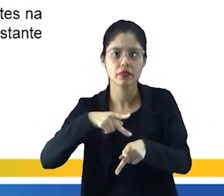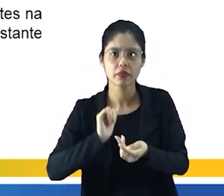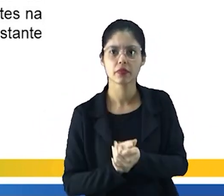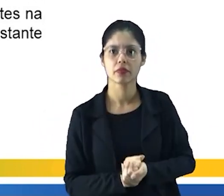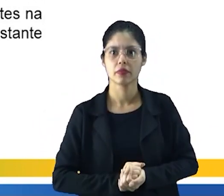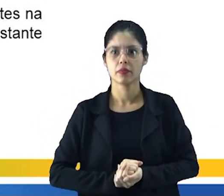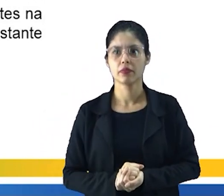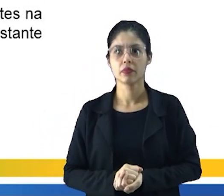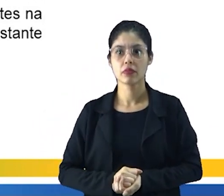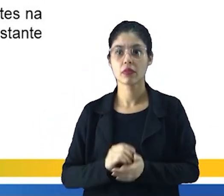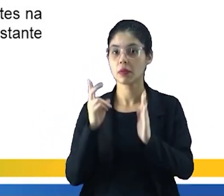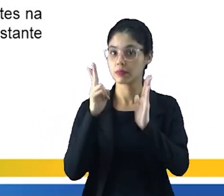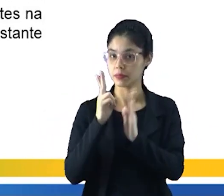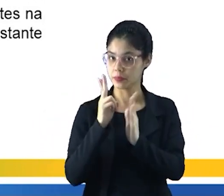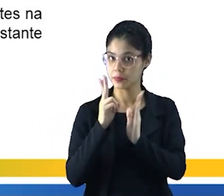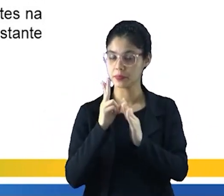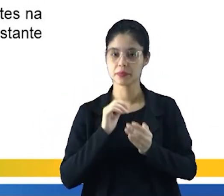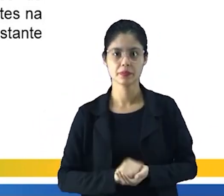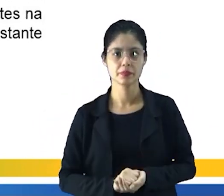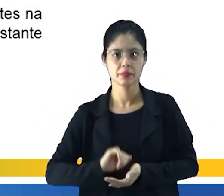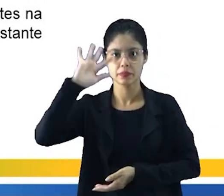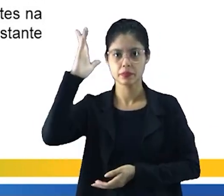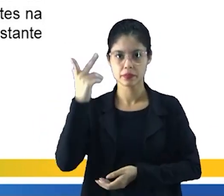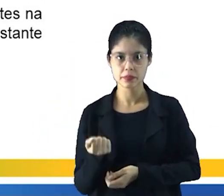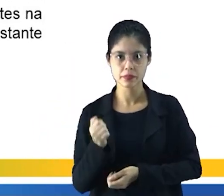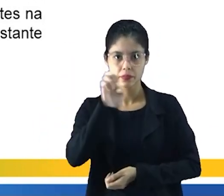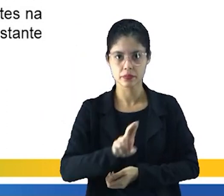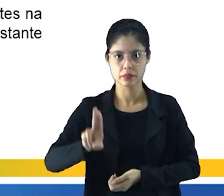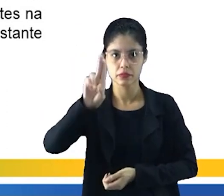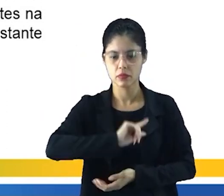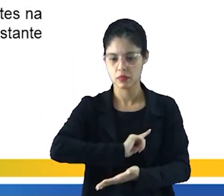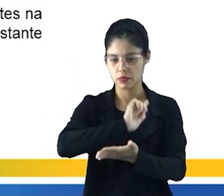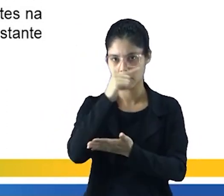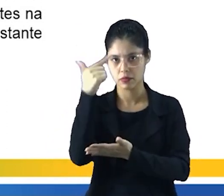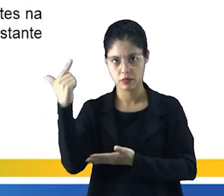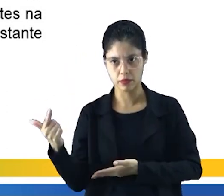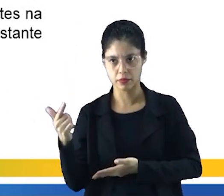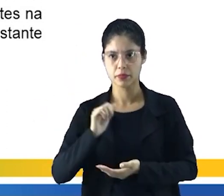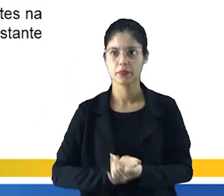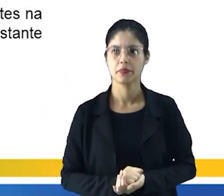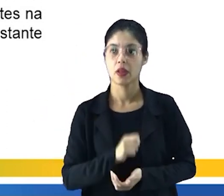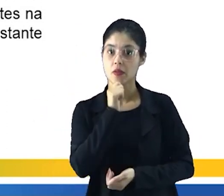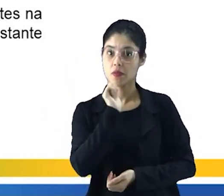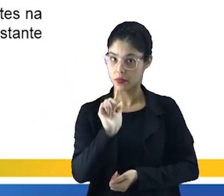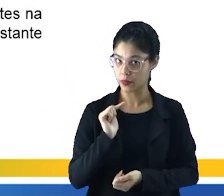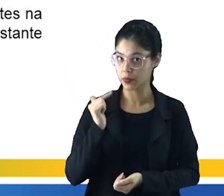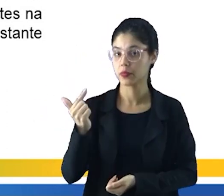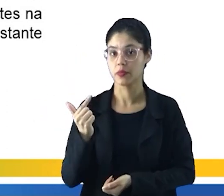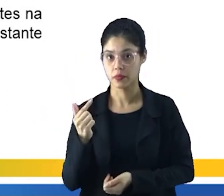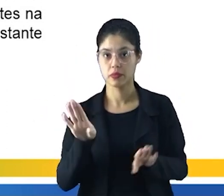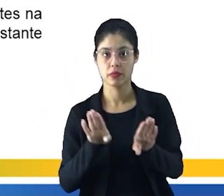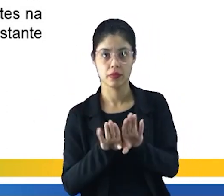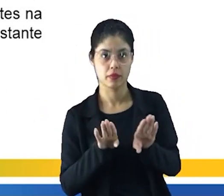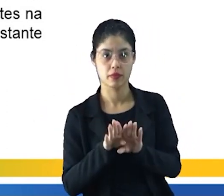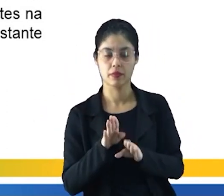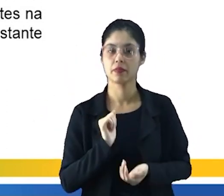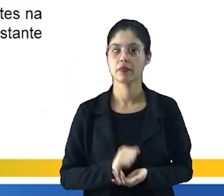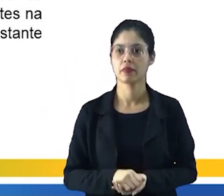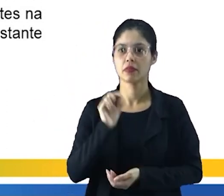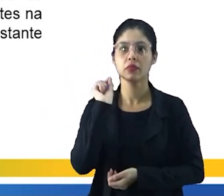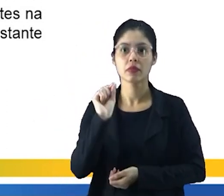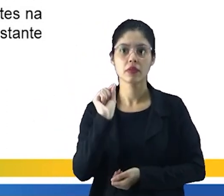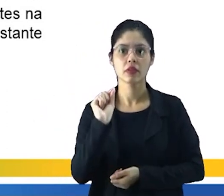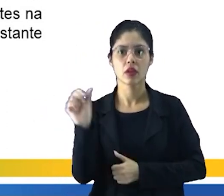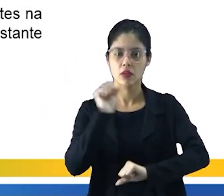nós temos aí os povos indígenas, os africanos, os europeus e etc. Para além disso, devemos ter em conta que